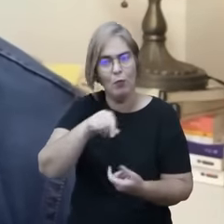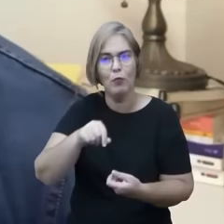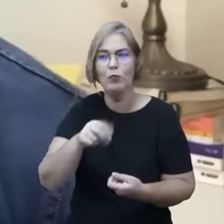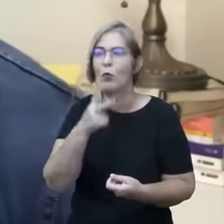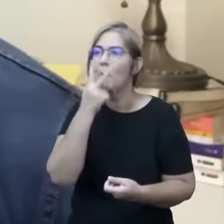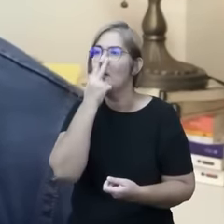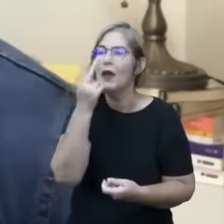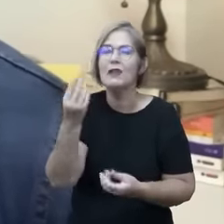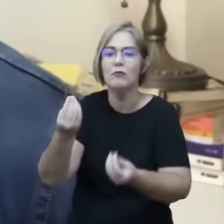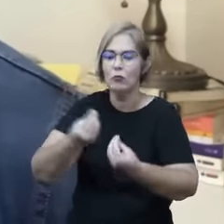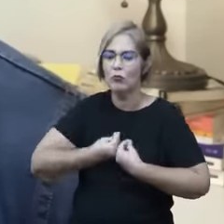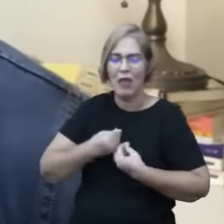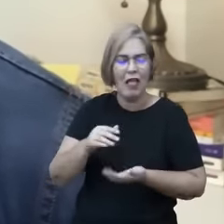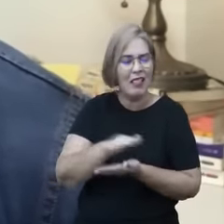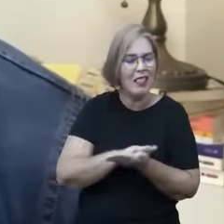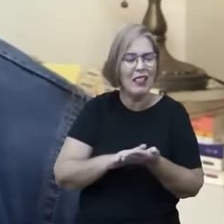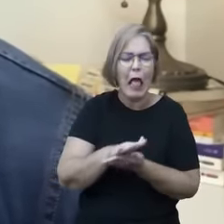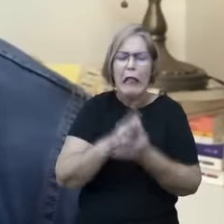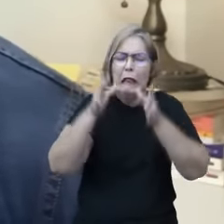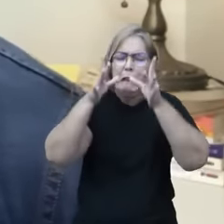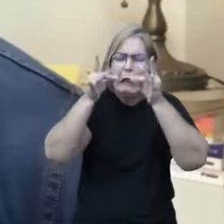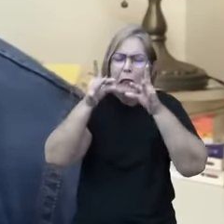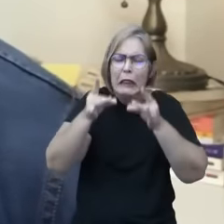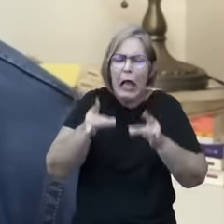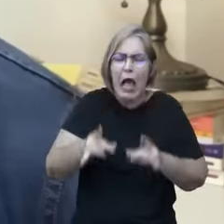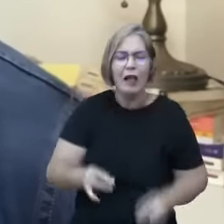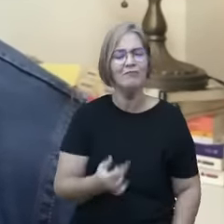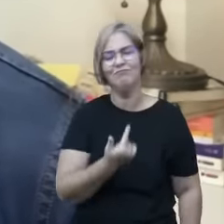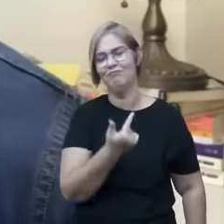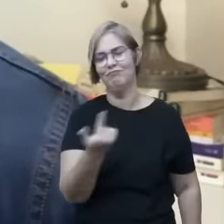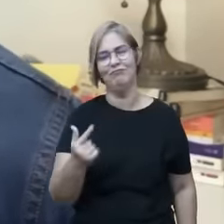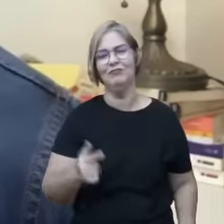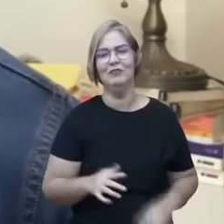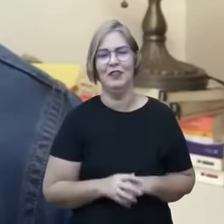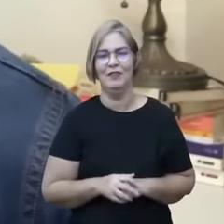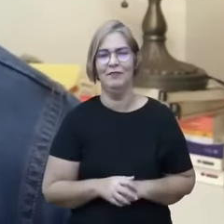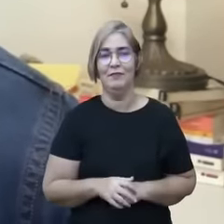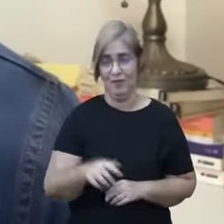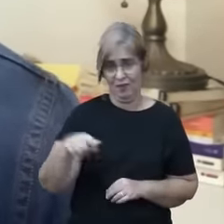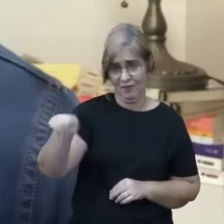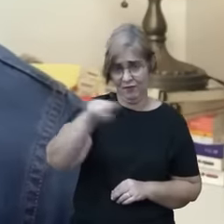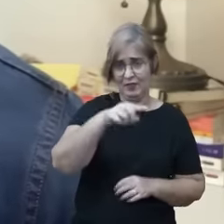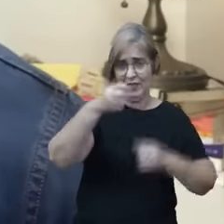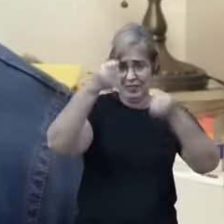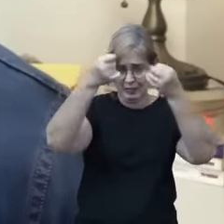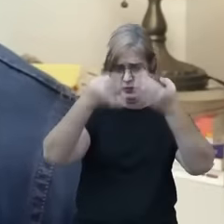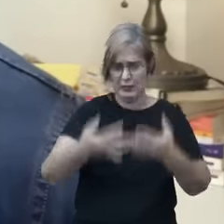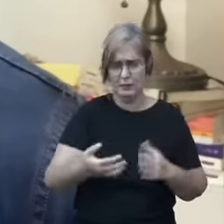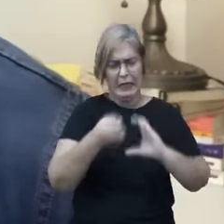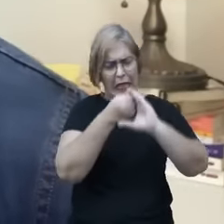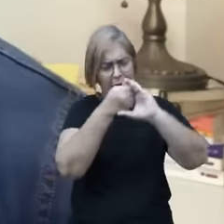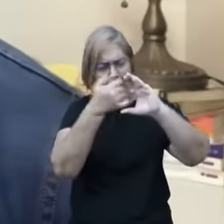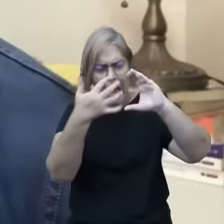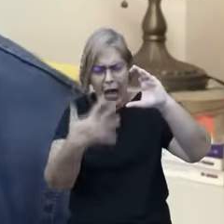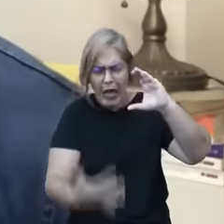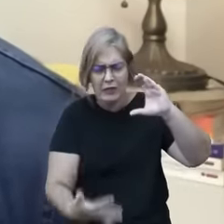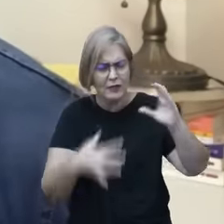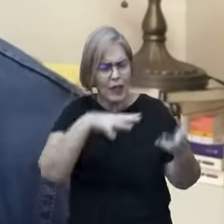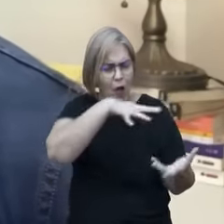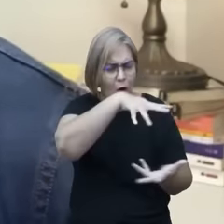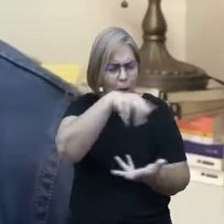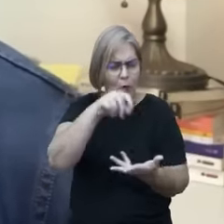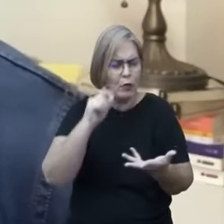assegure que este mundo me pertence. Vocês o descrevem e me ensinam a classificá-lo. Vocês